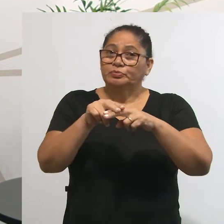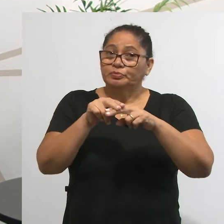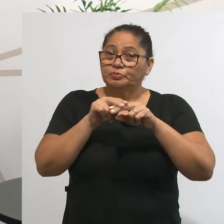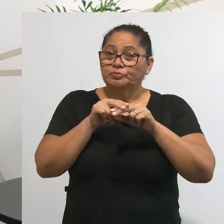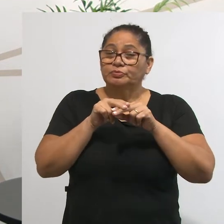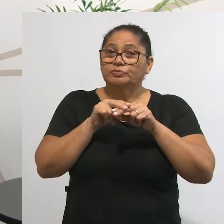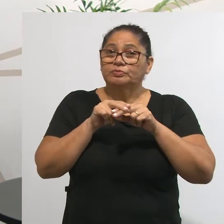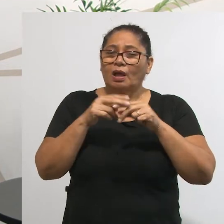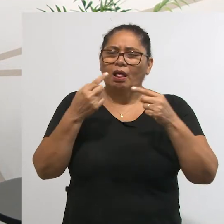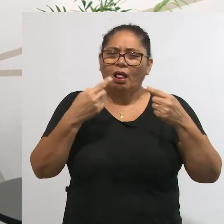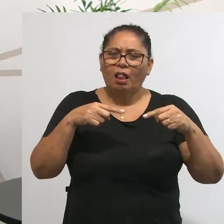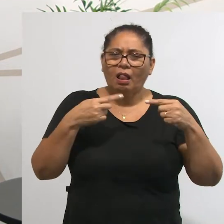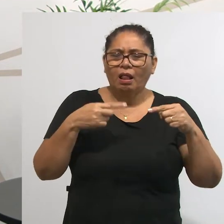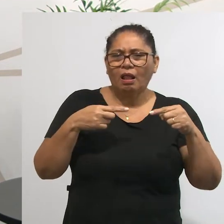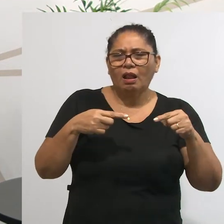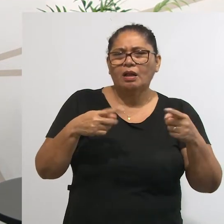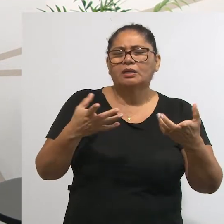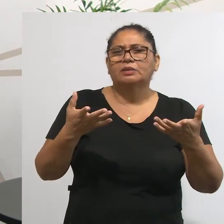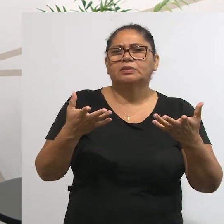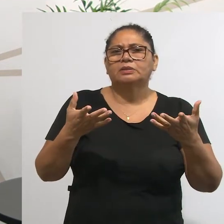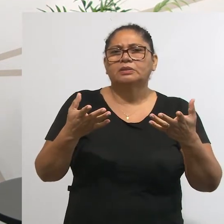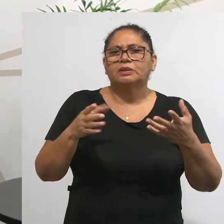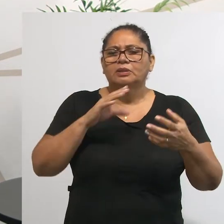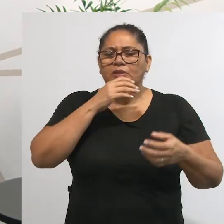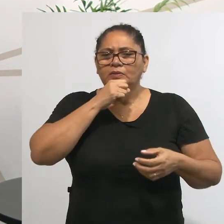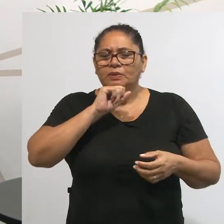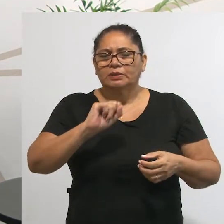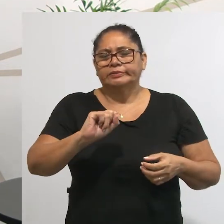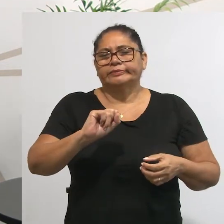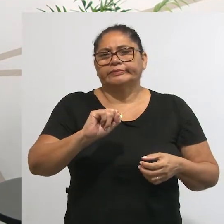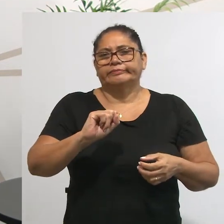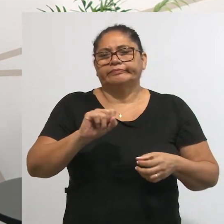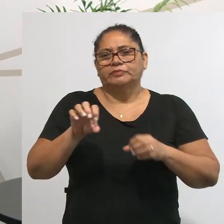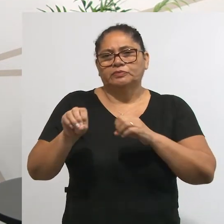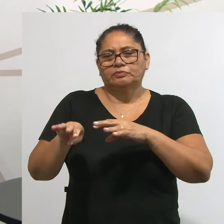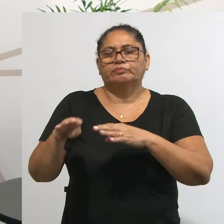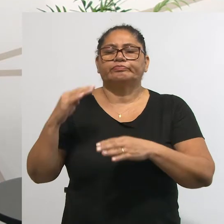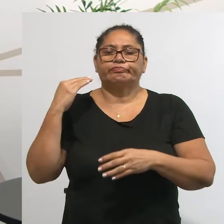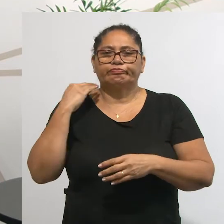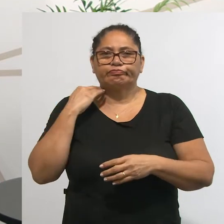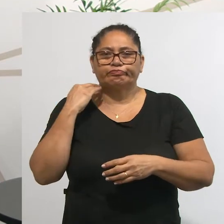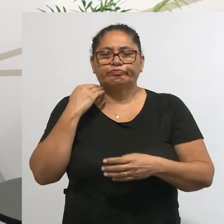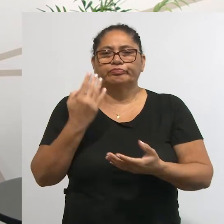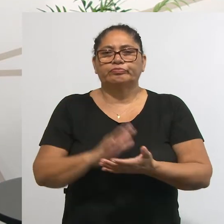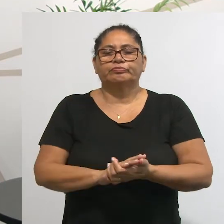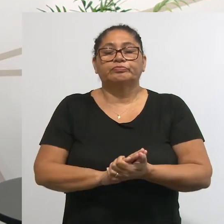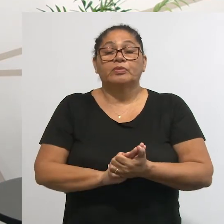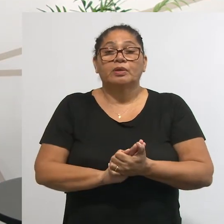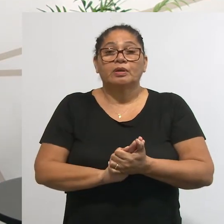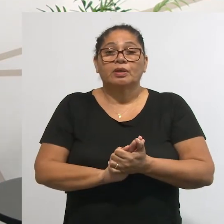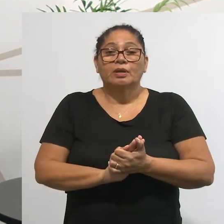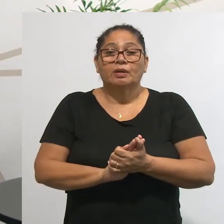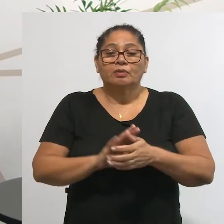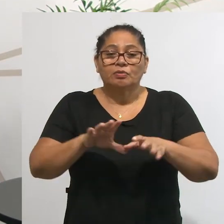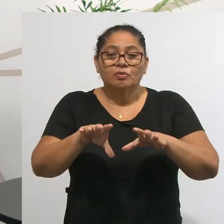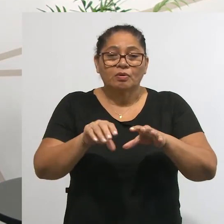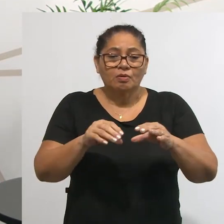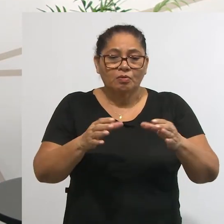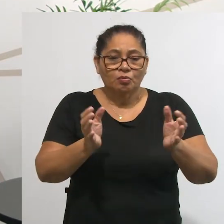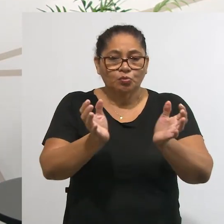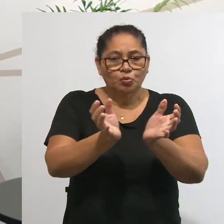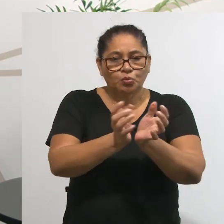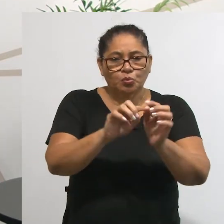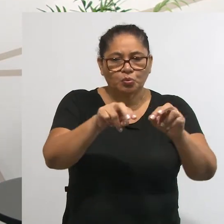gente critica muito dentro da perspectiva de Paulo Freire a educação bancária, mas não é o formato